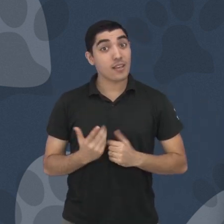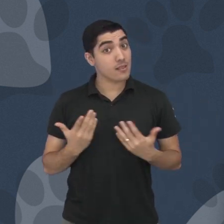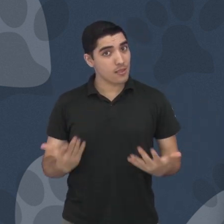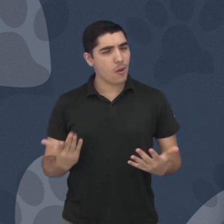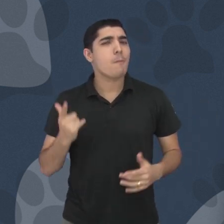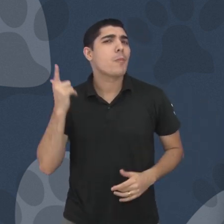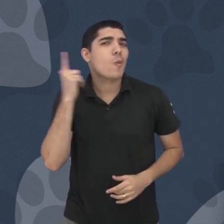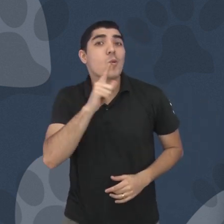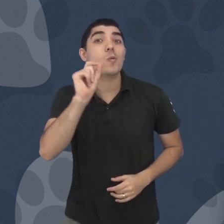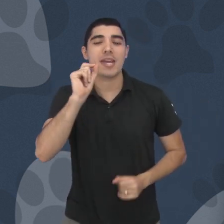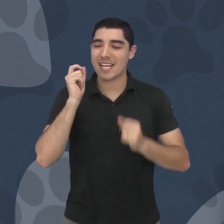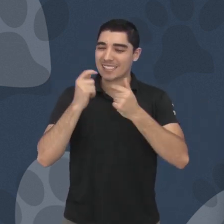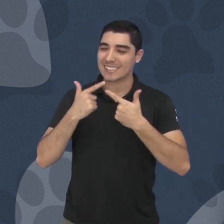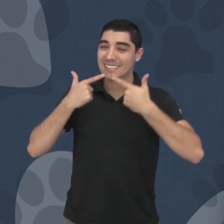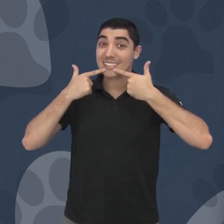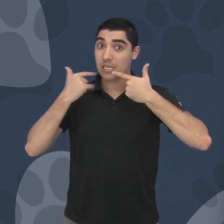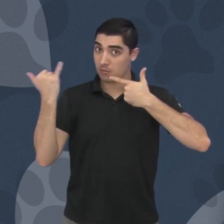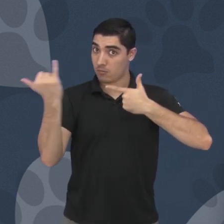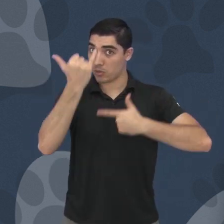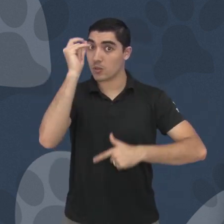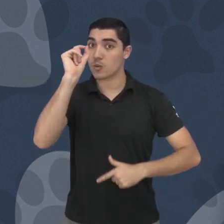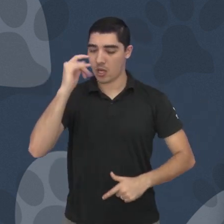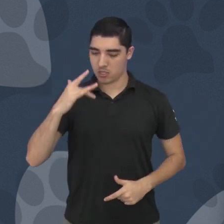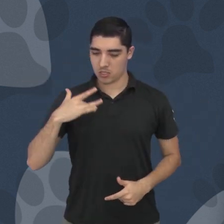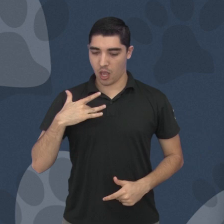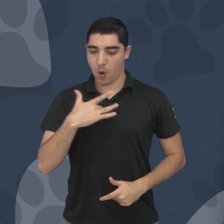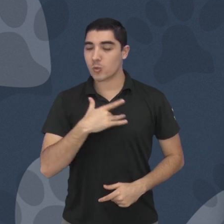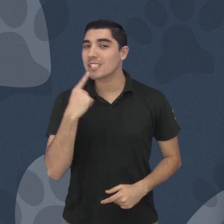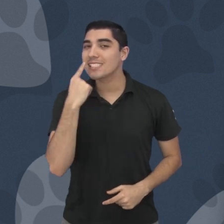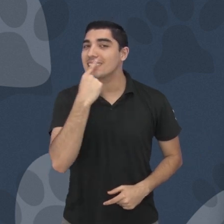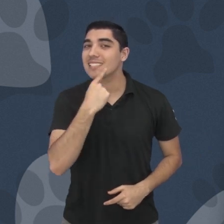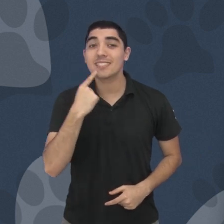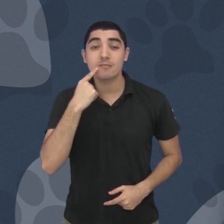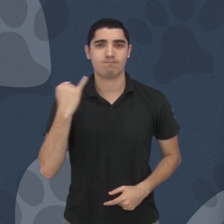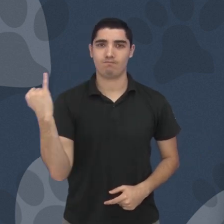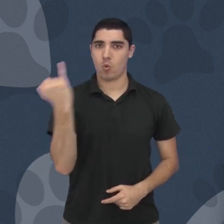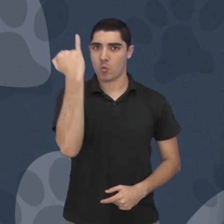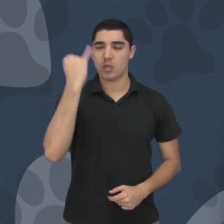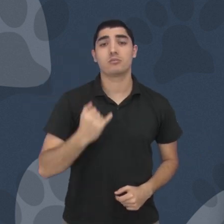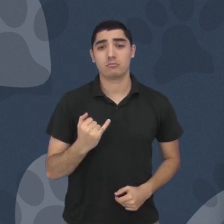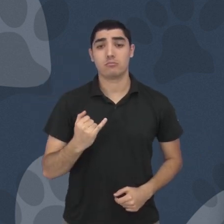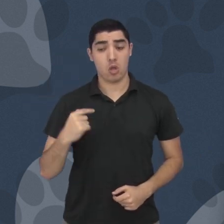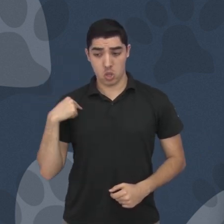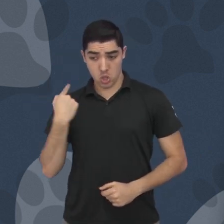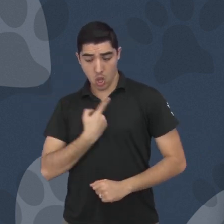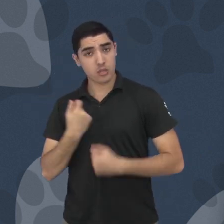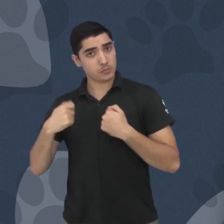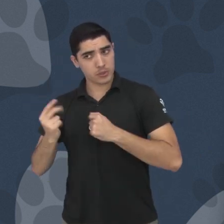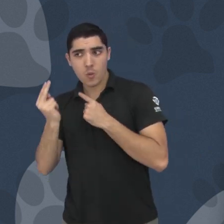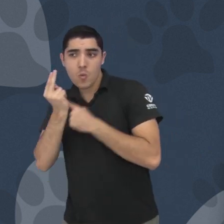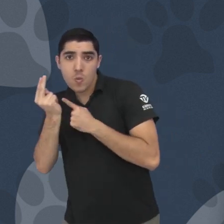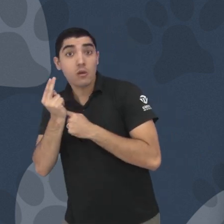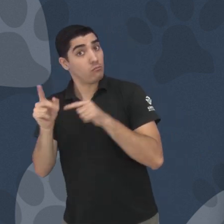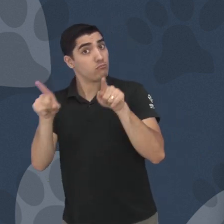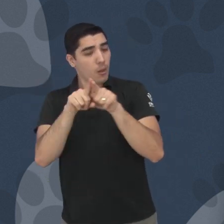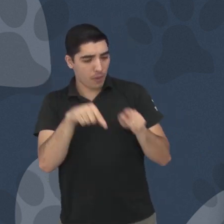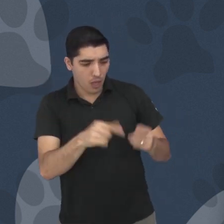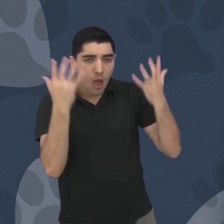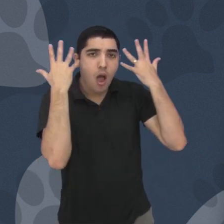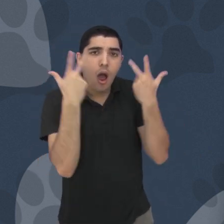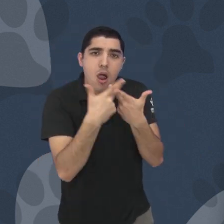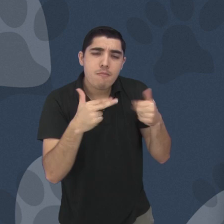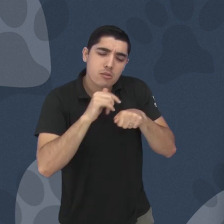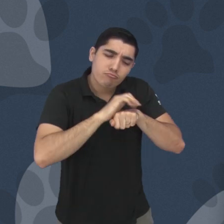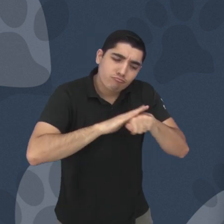possível, a saúde bucal tem que estar em dia. São cuidados necessários com nós mesmos e com os nossos bichinhos também, né? Por mais que eles